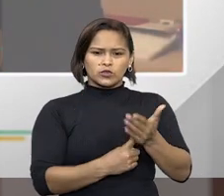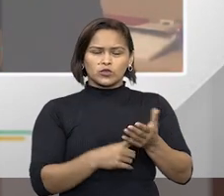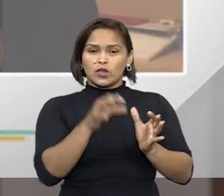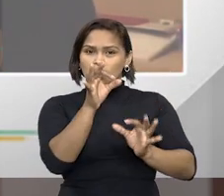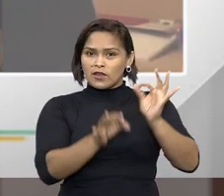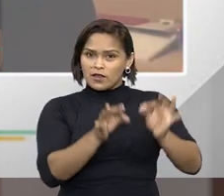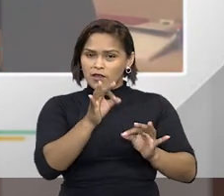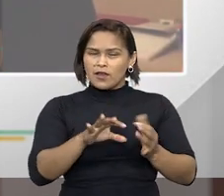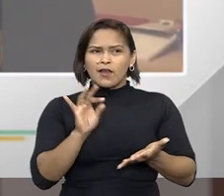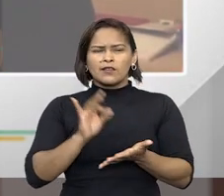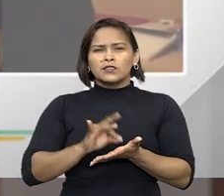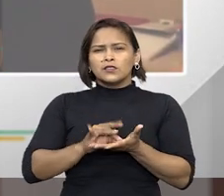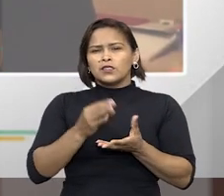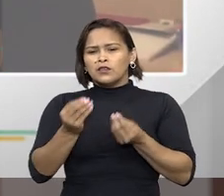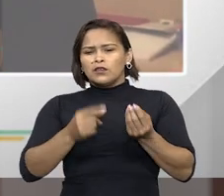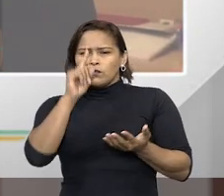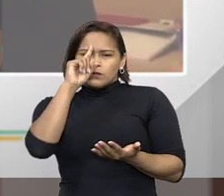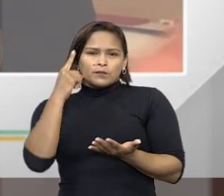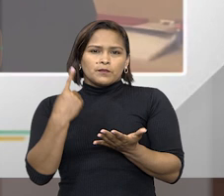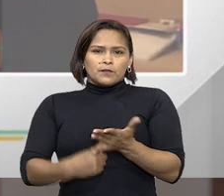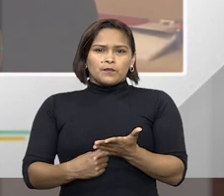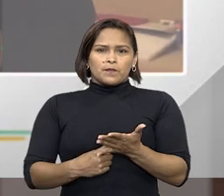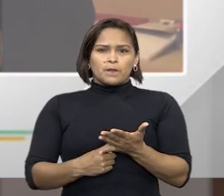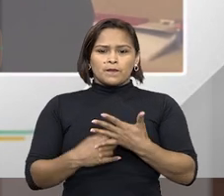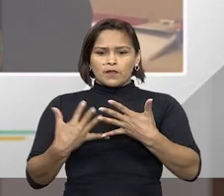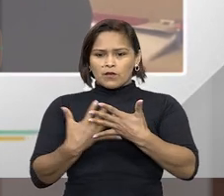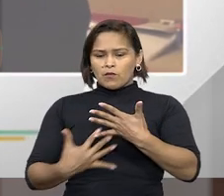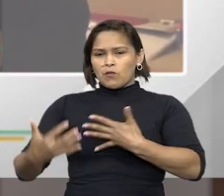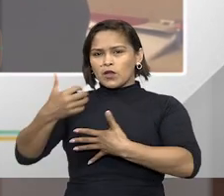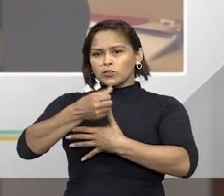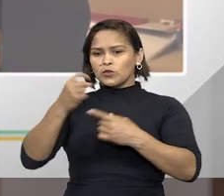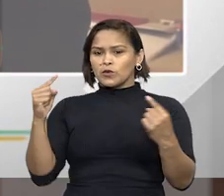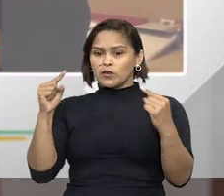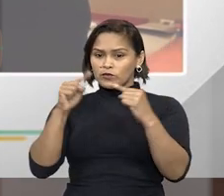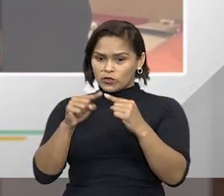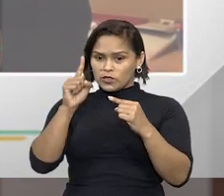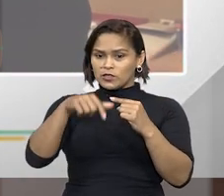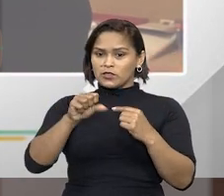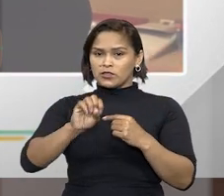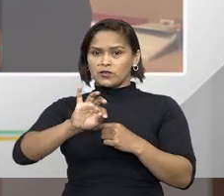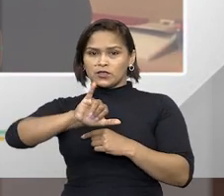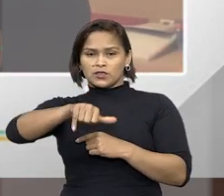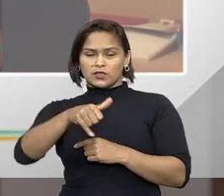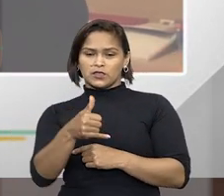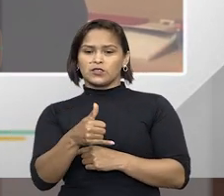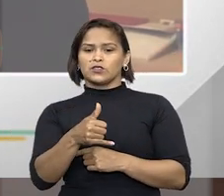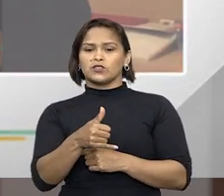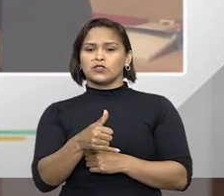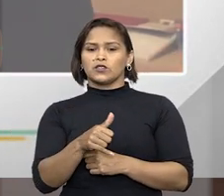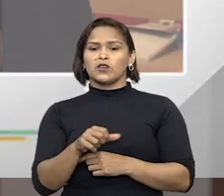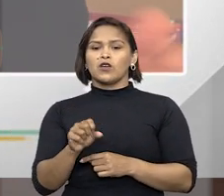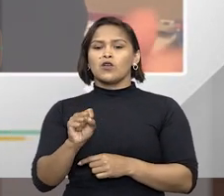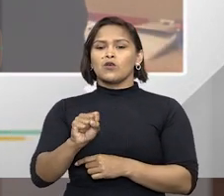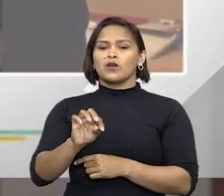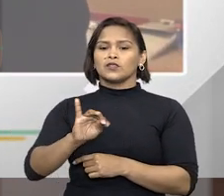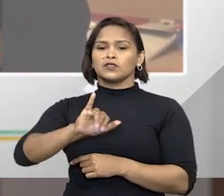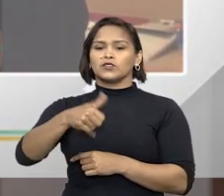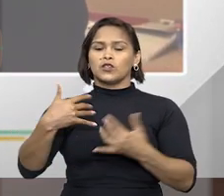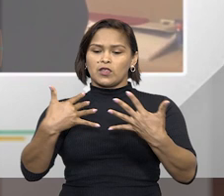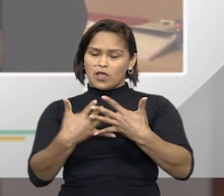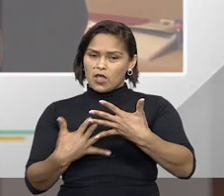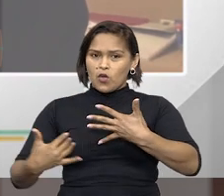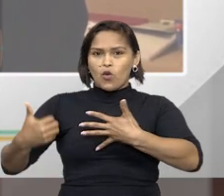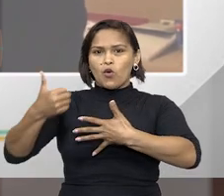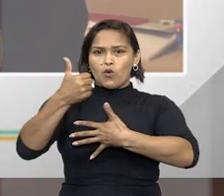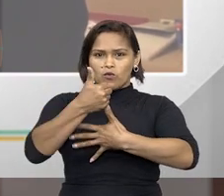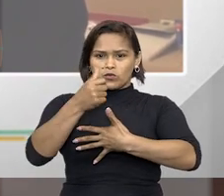estivesse aplicando uma súmula vinculante, que o STJ não tem. O STJ tem o seu sumulário,